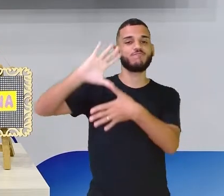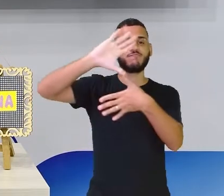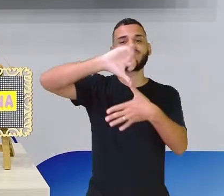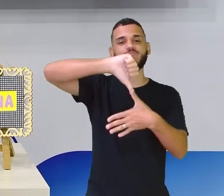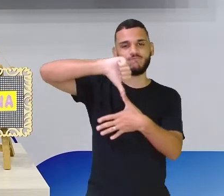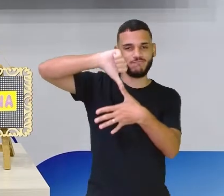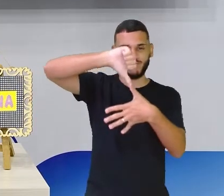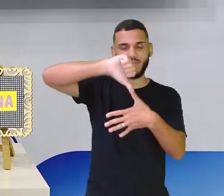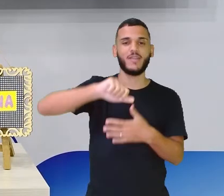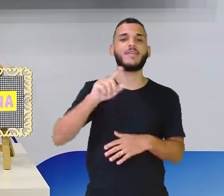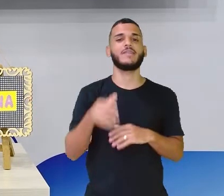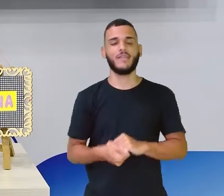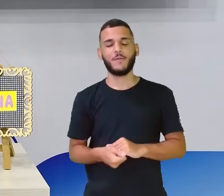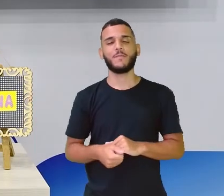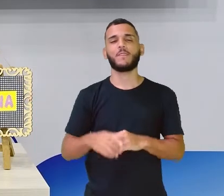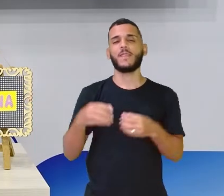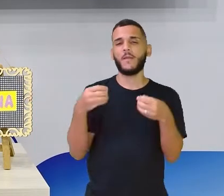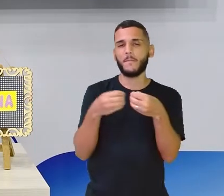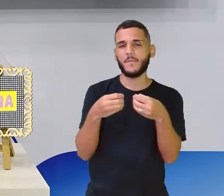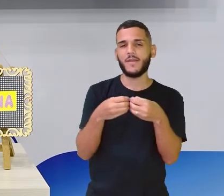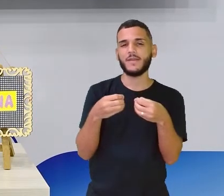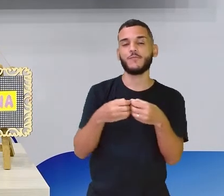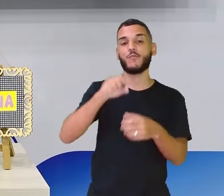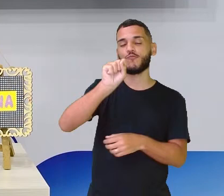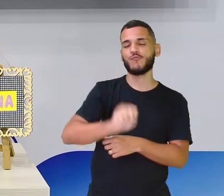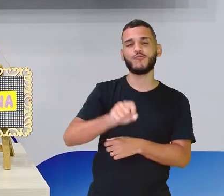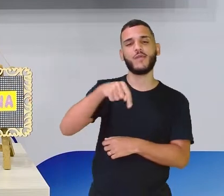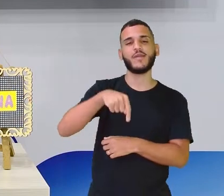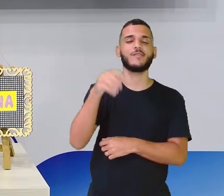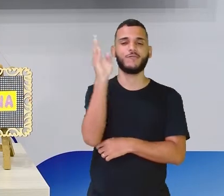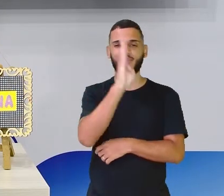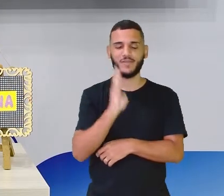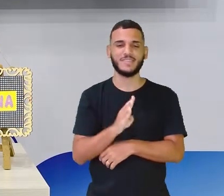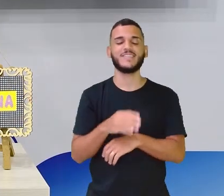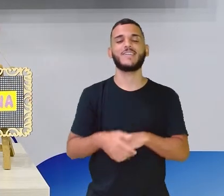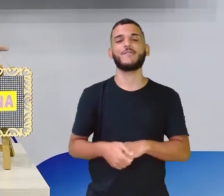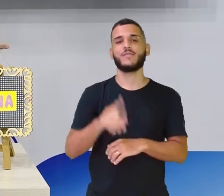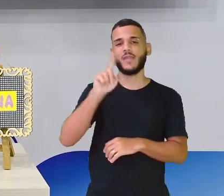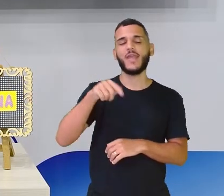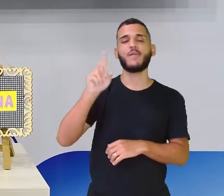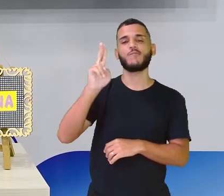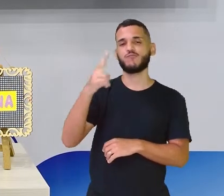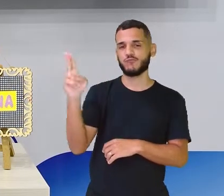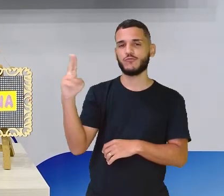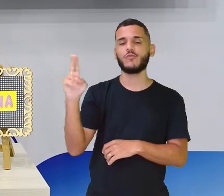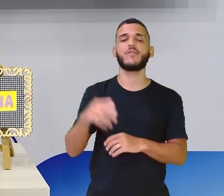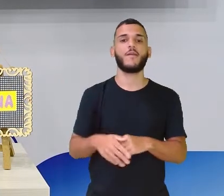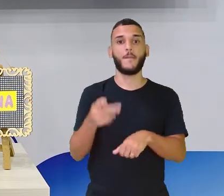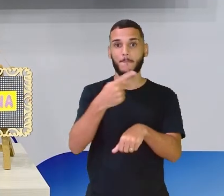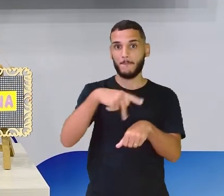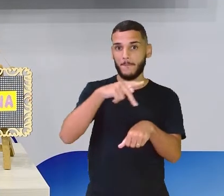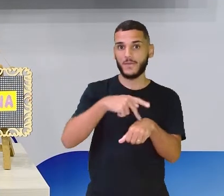Sul, bem no finalzinho, encostado lá com o sul do Brasil. O Uruguai, que é um país aí que faz parte da Copa do